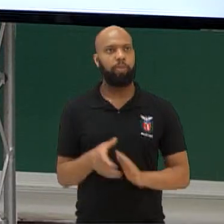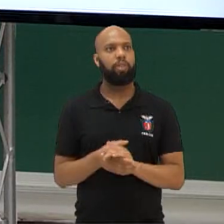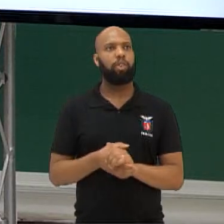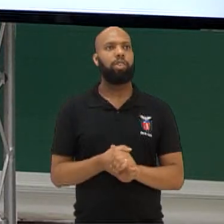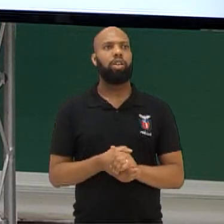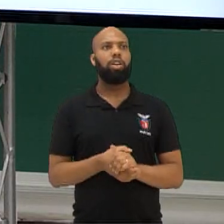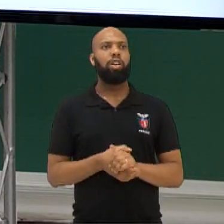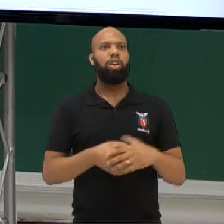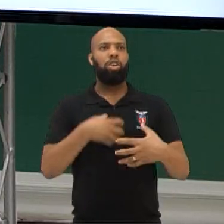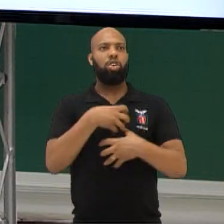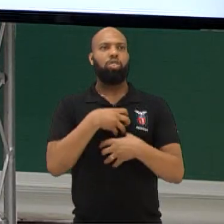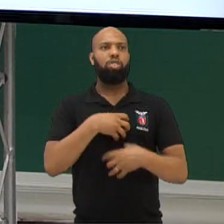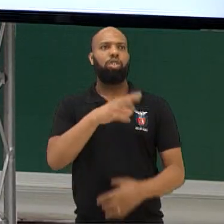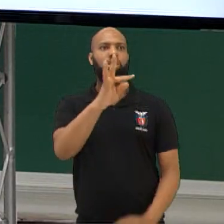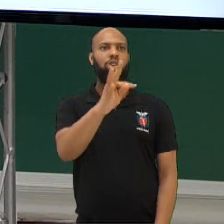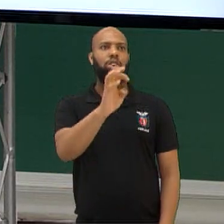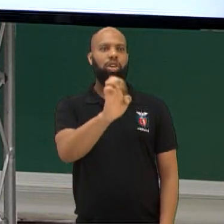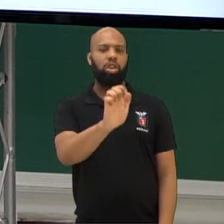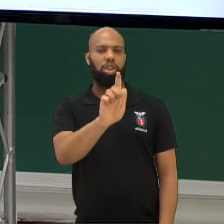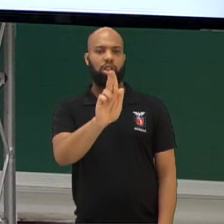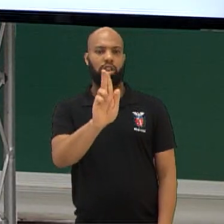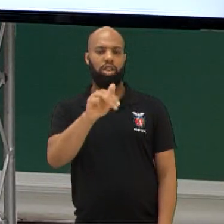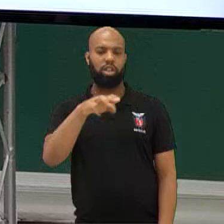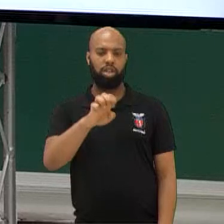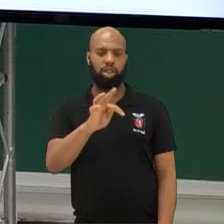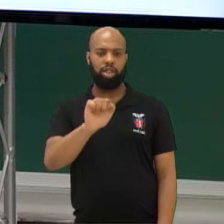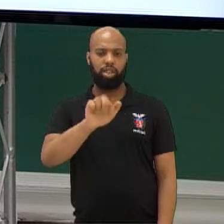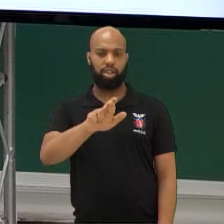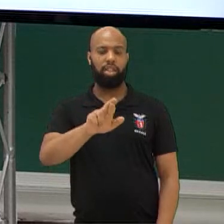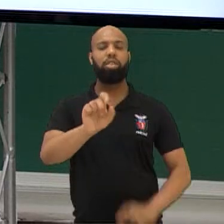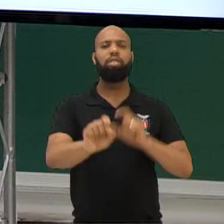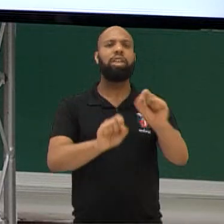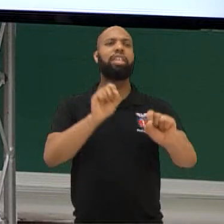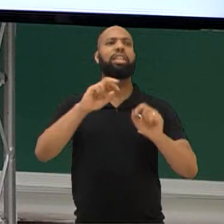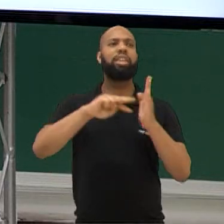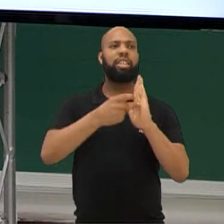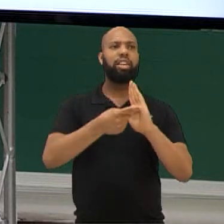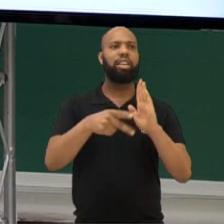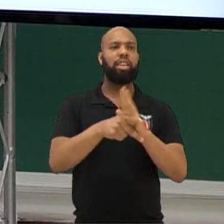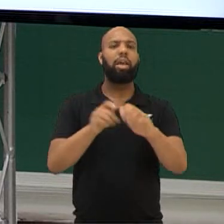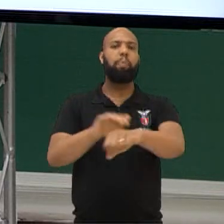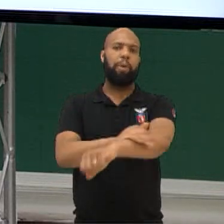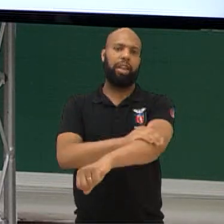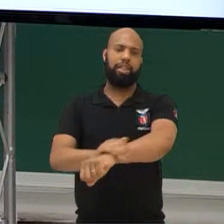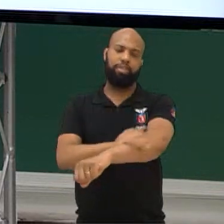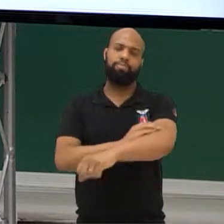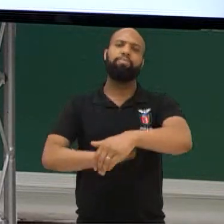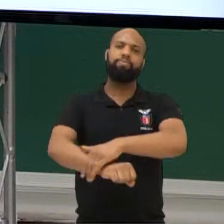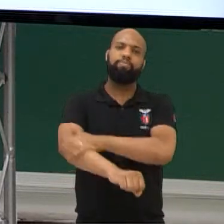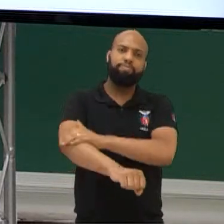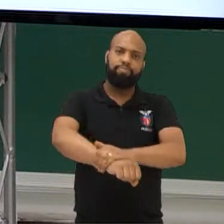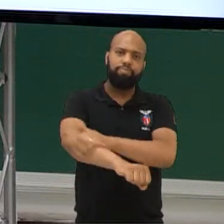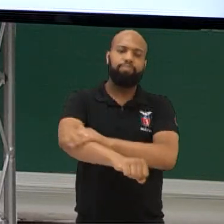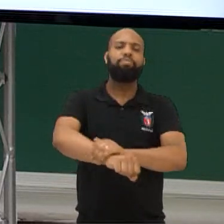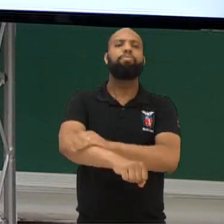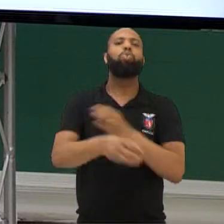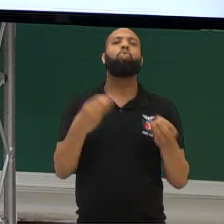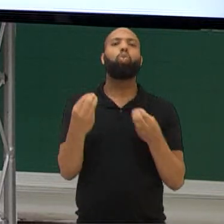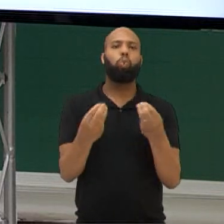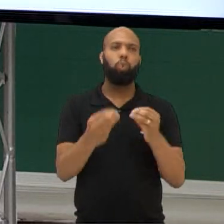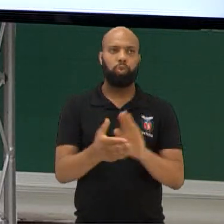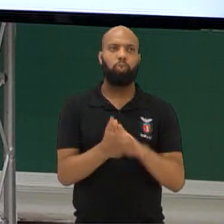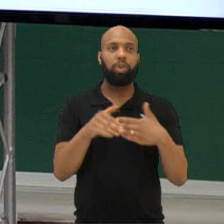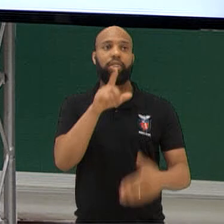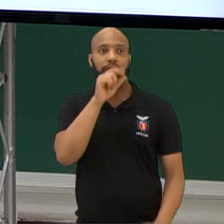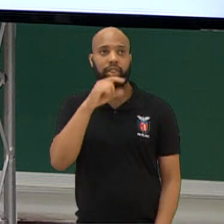Sistema tegumentar, pessoal. Quando eu falo sobre sistema tegumentar, eu estou falando sobre a pele, a cobertura desse corpo da ave. Tá? A